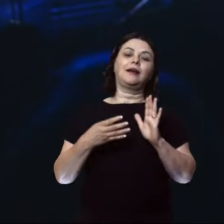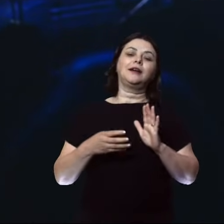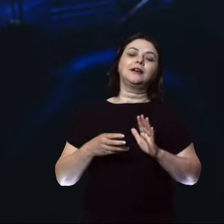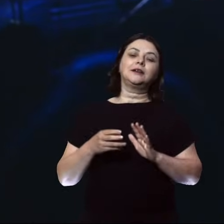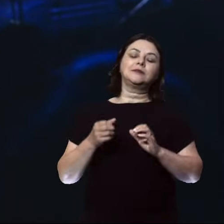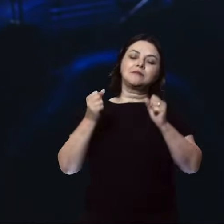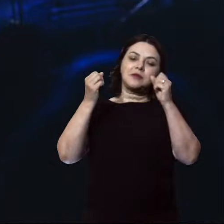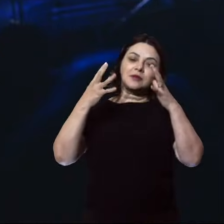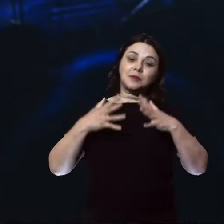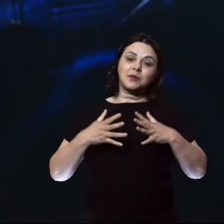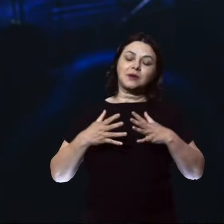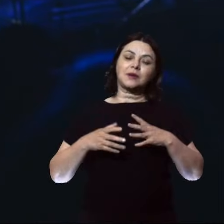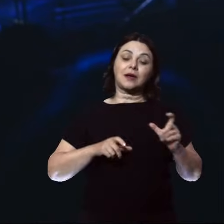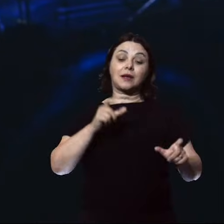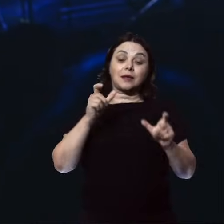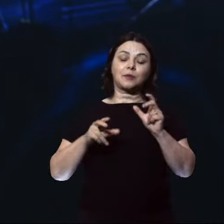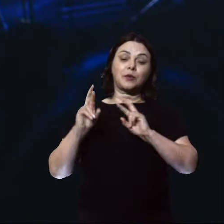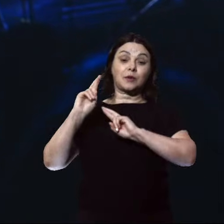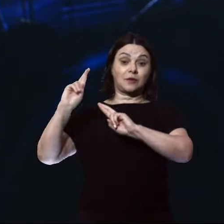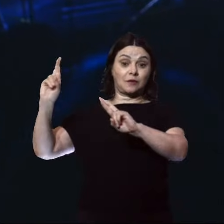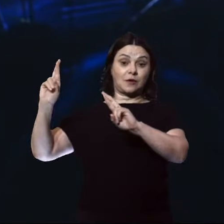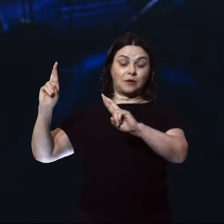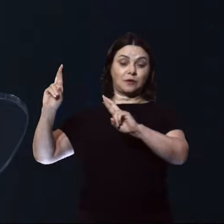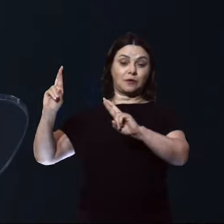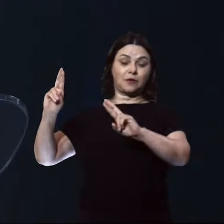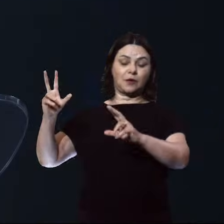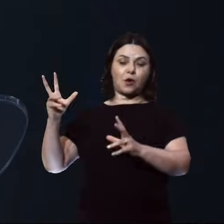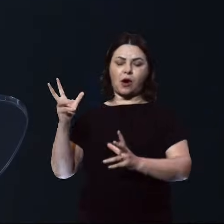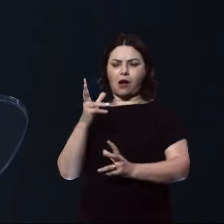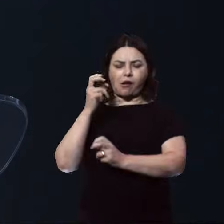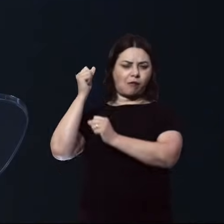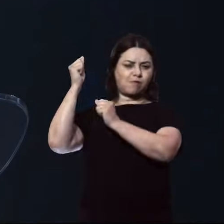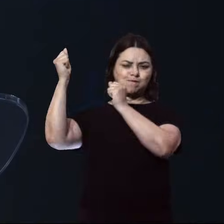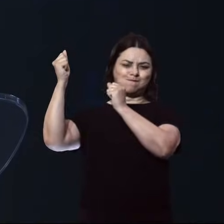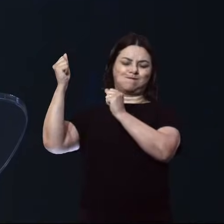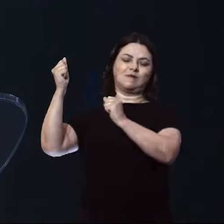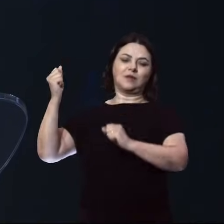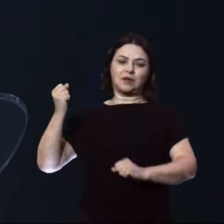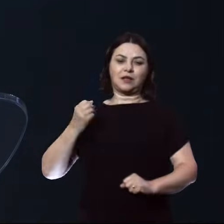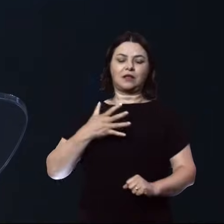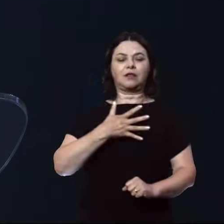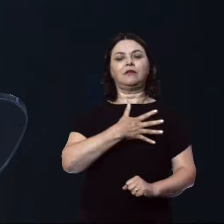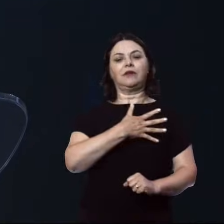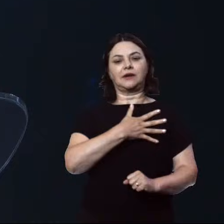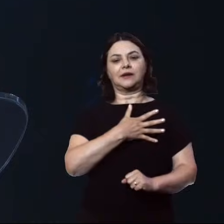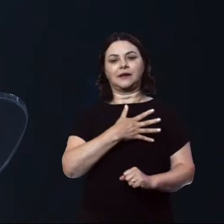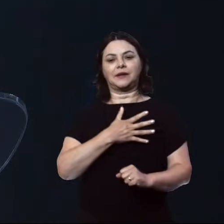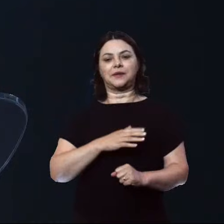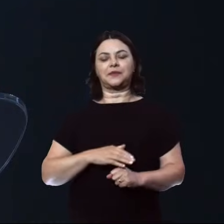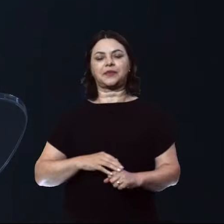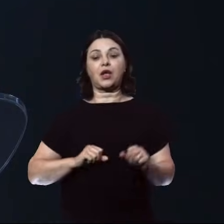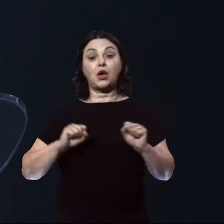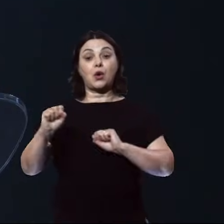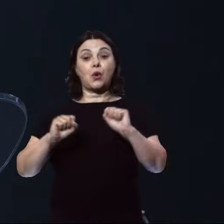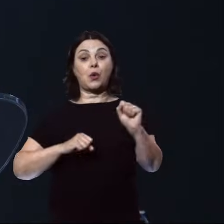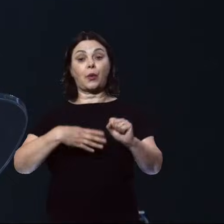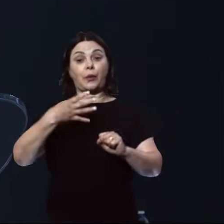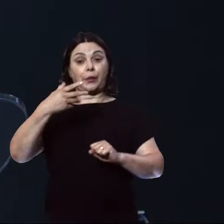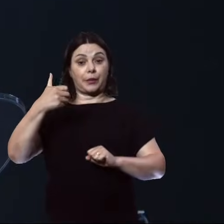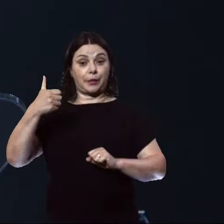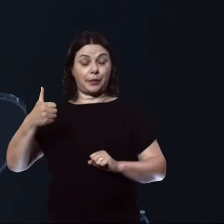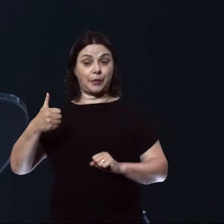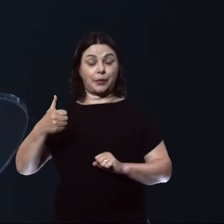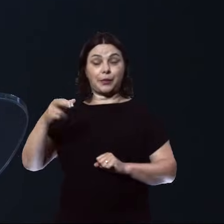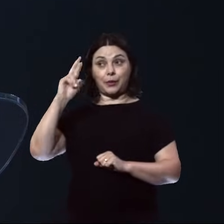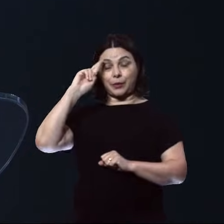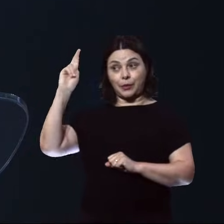forças. Salmo 27, 14, espere no Senhor e fortifique-se no seu coração. Salmo 46, 1, o Senhor é